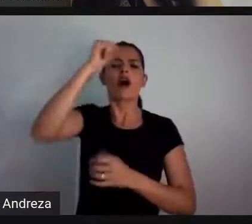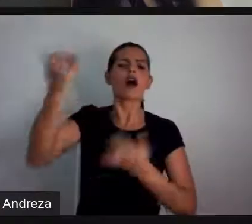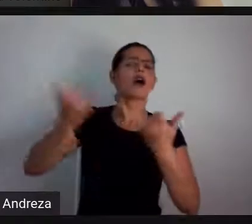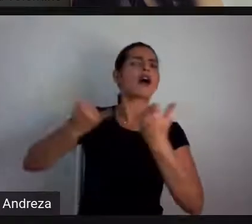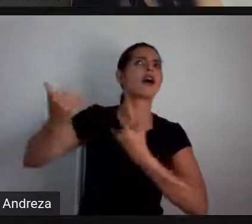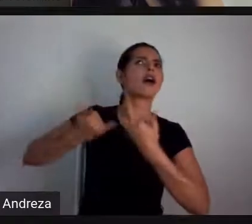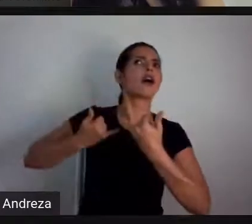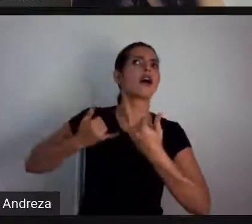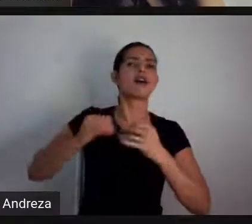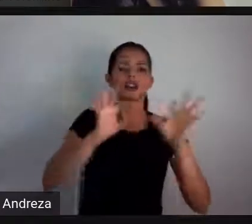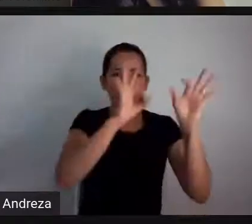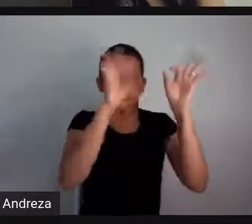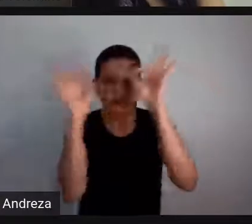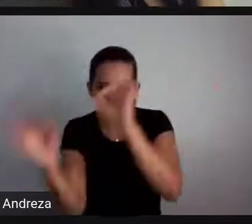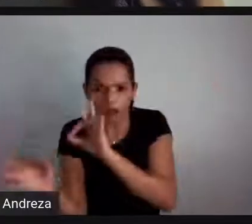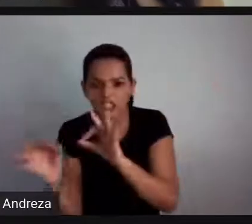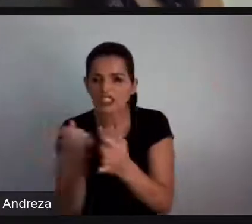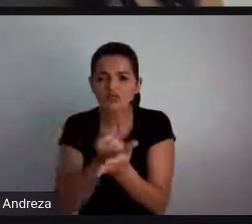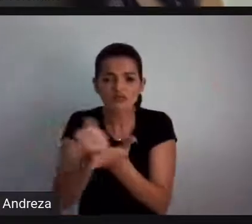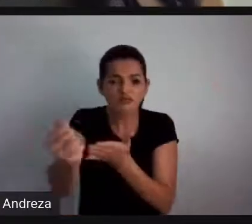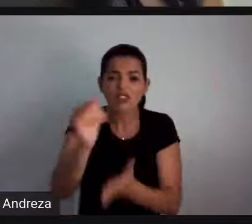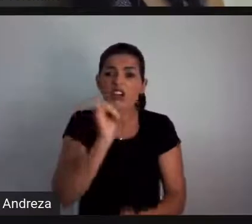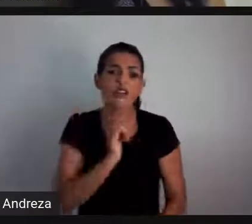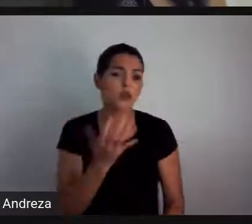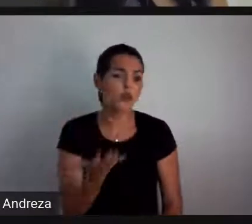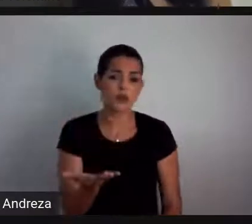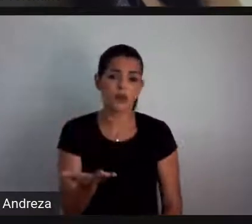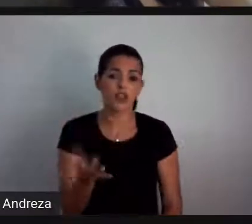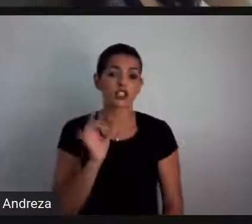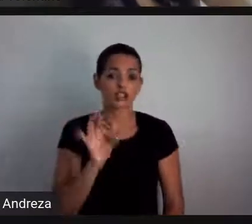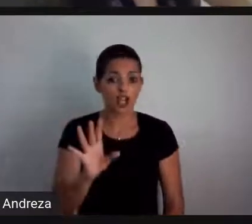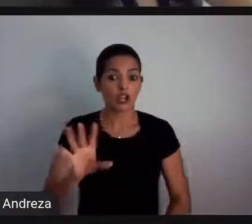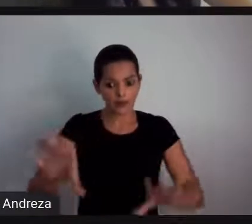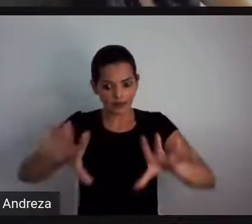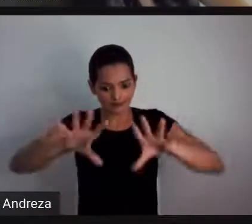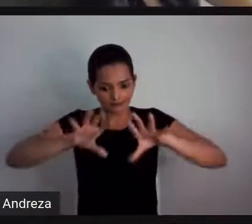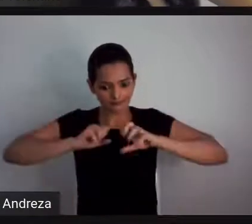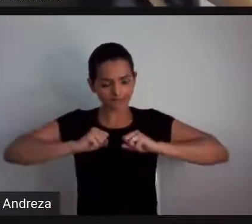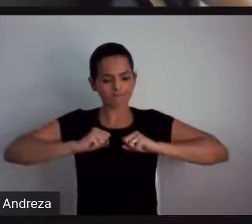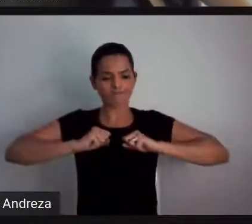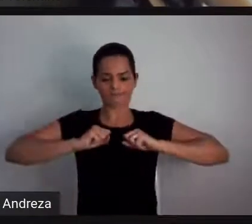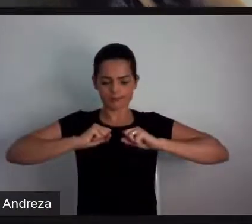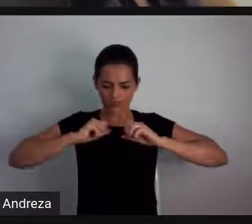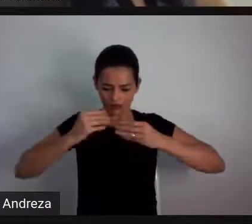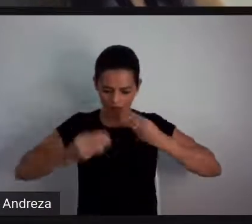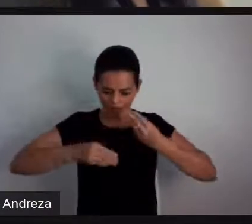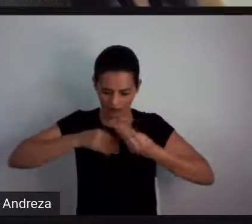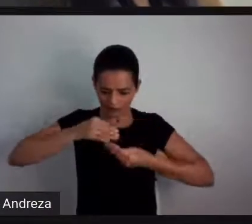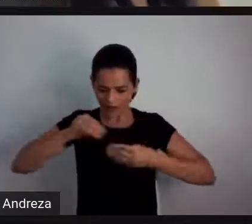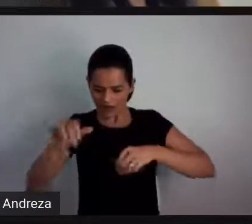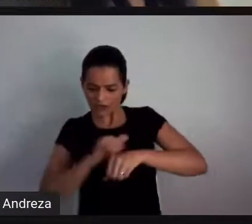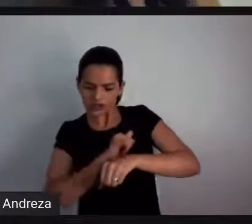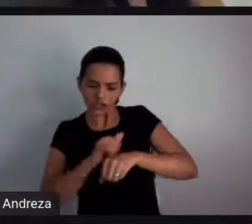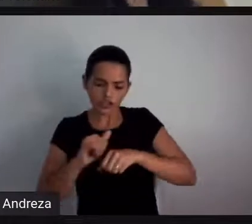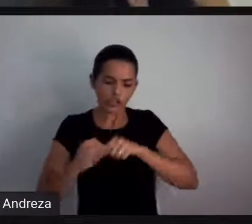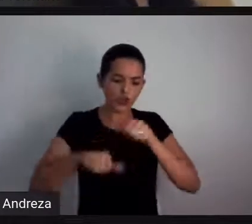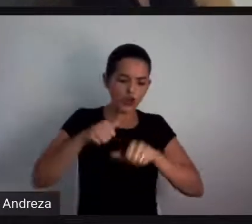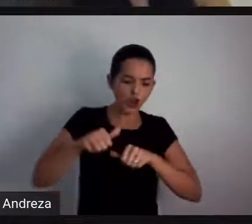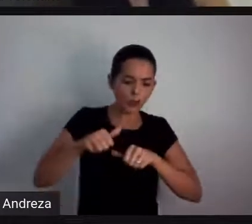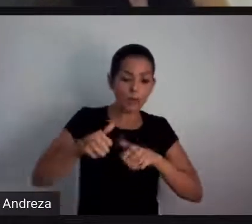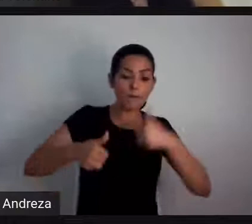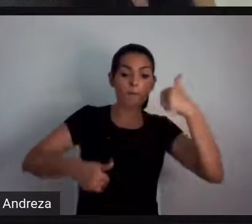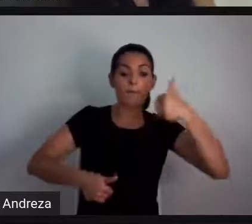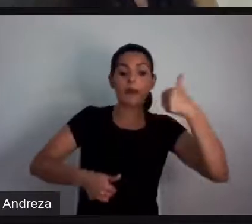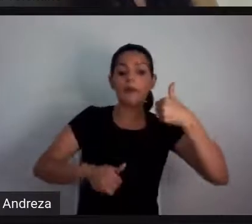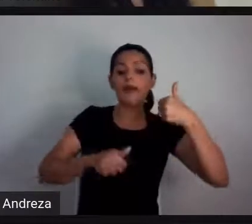só maratonar não dá certo, né? É absorver aqui e falar, olha, então agora eu vou traçar um projeto, eu vou um passinho. Qual é o primeiro passo